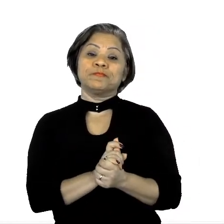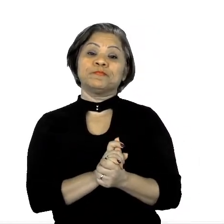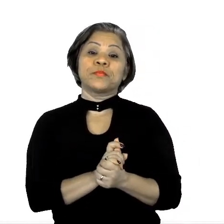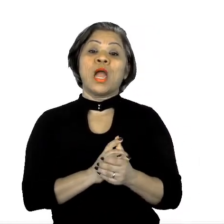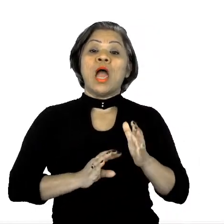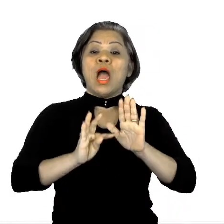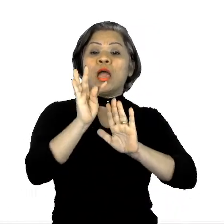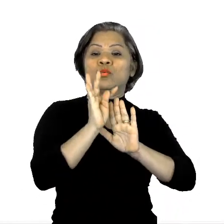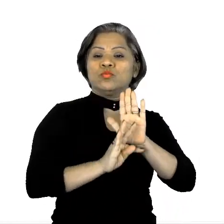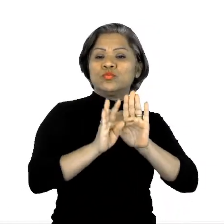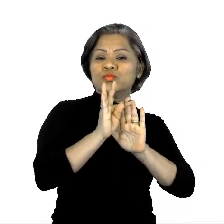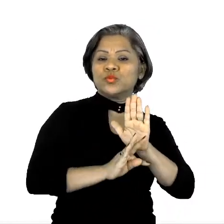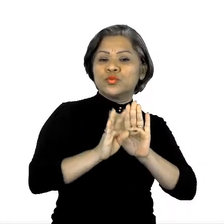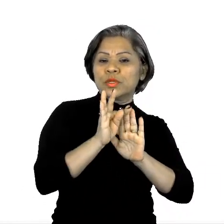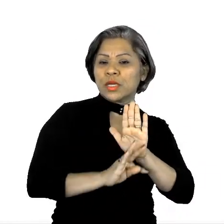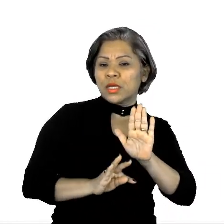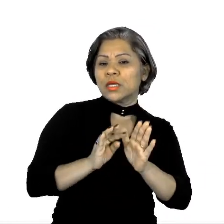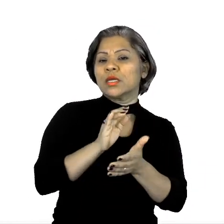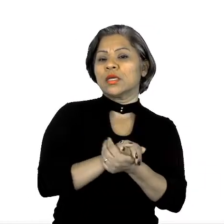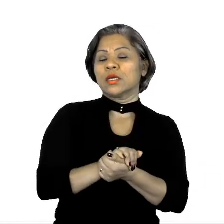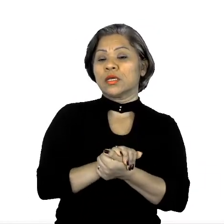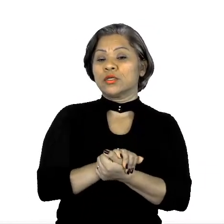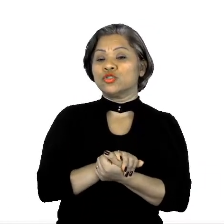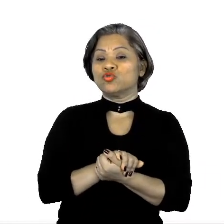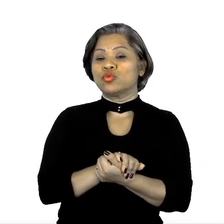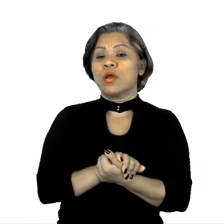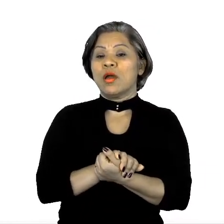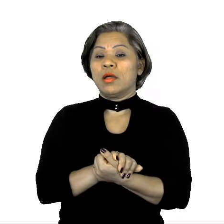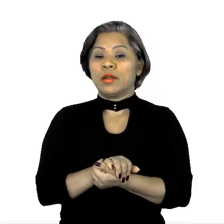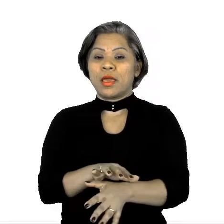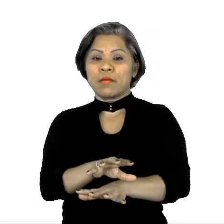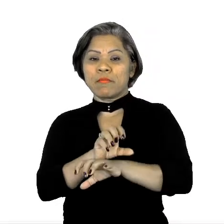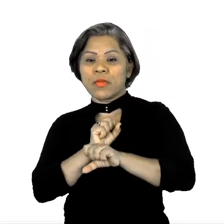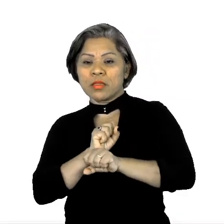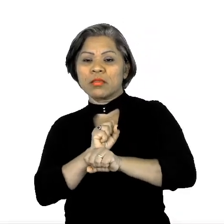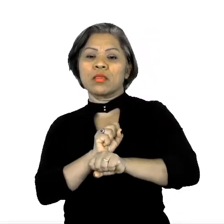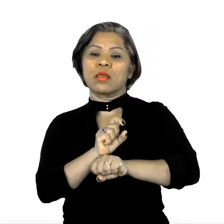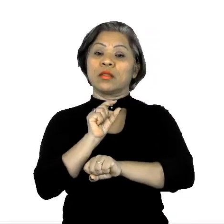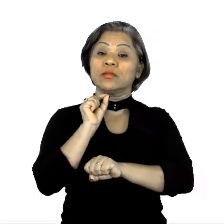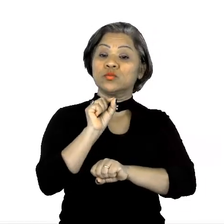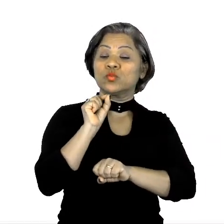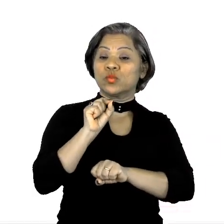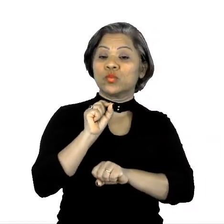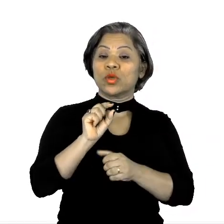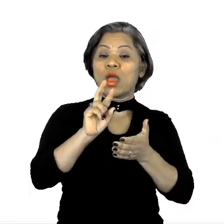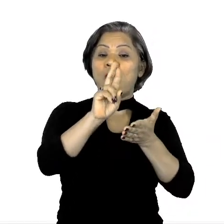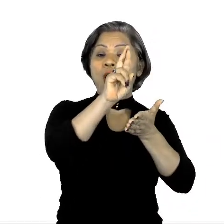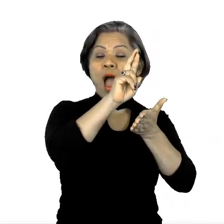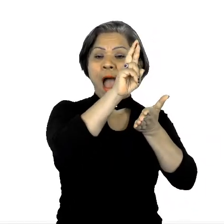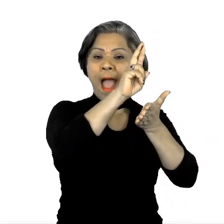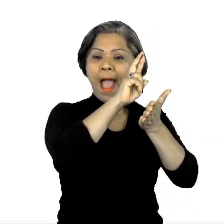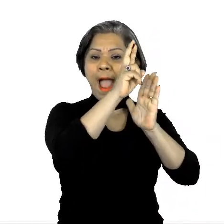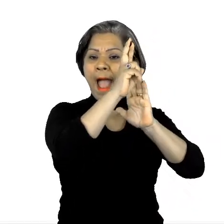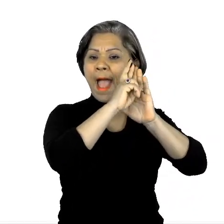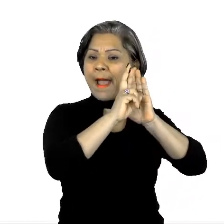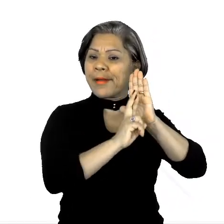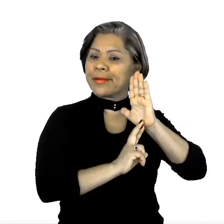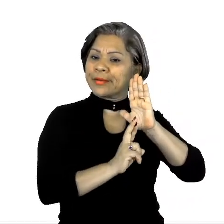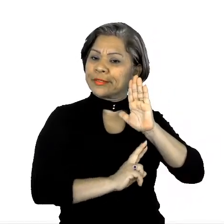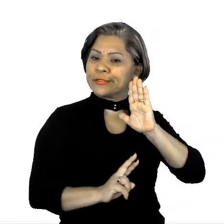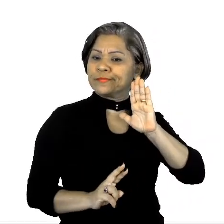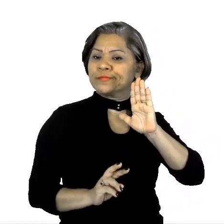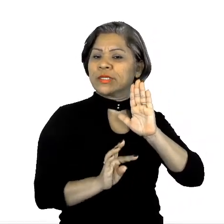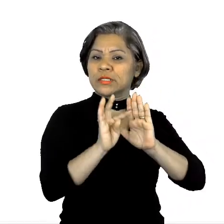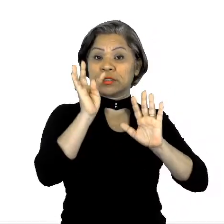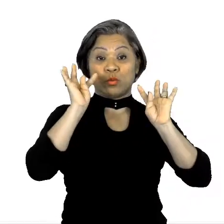considerados pertencentes à esfera da redação técnica, uma vez que obedece a uma estrutura específica, em